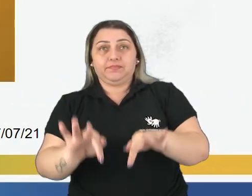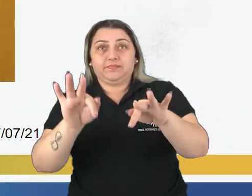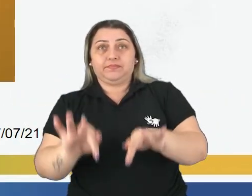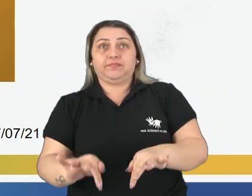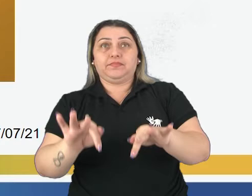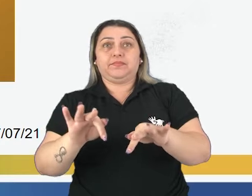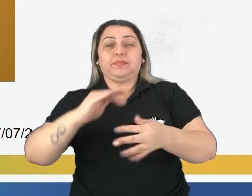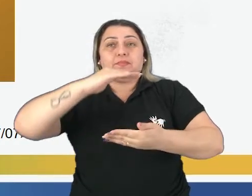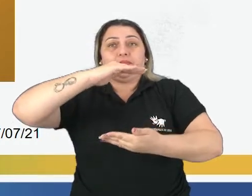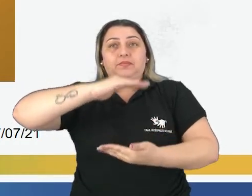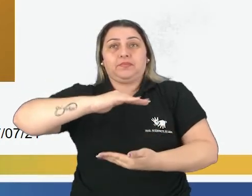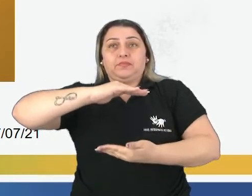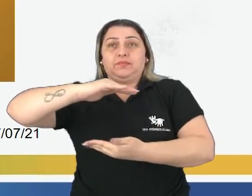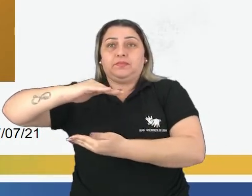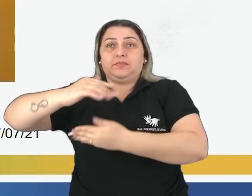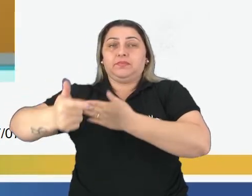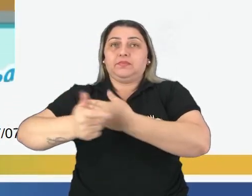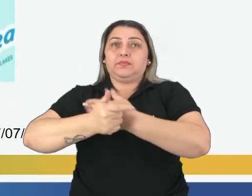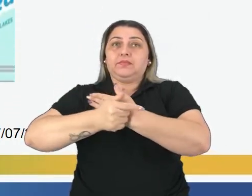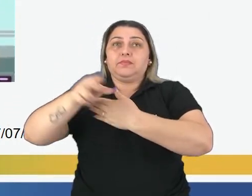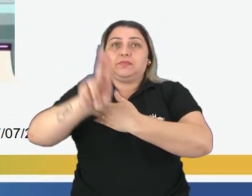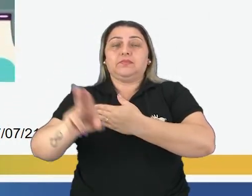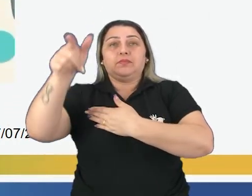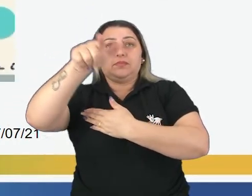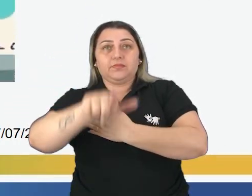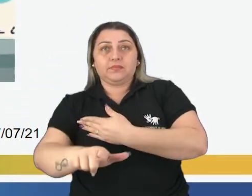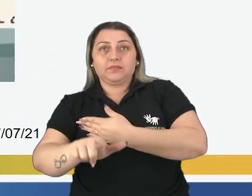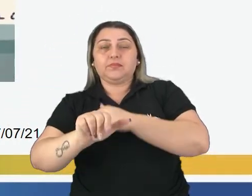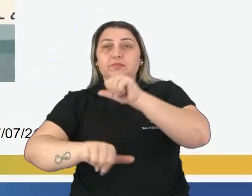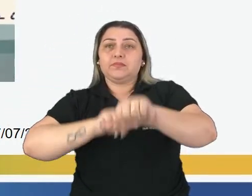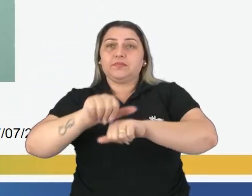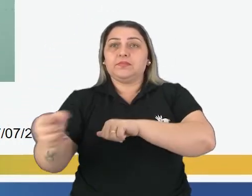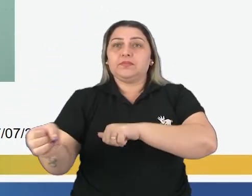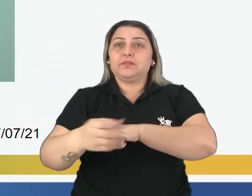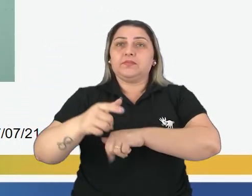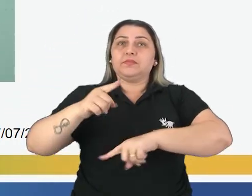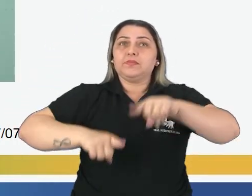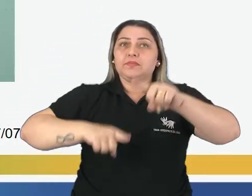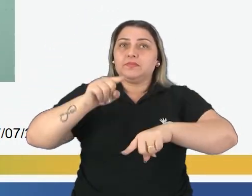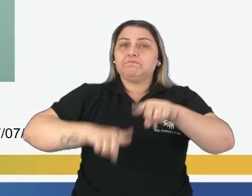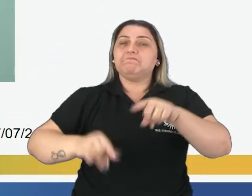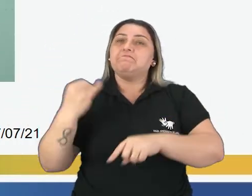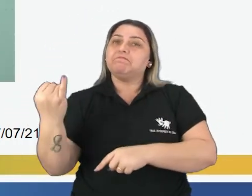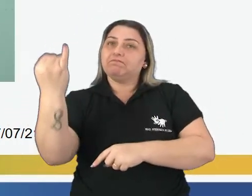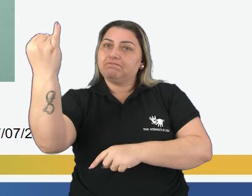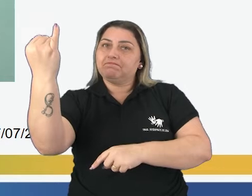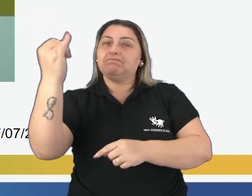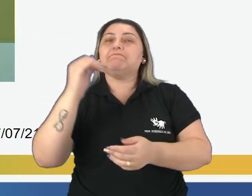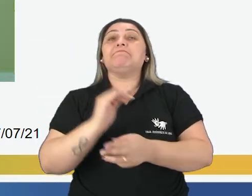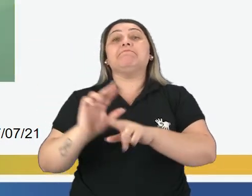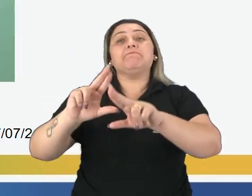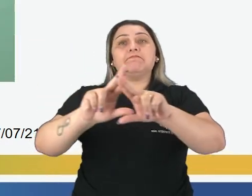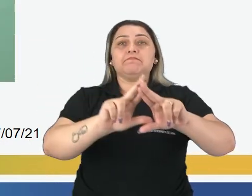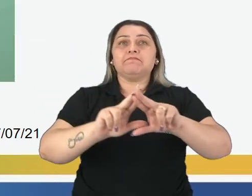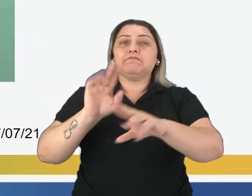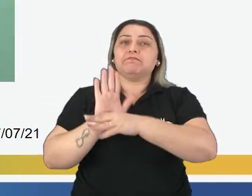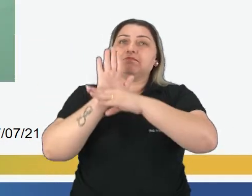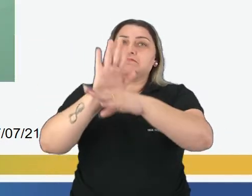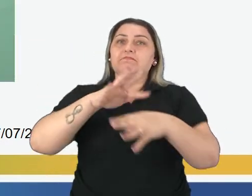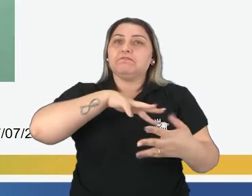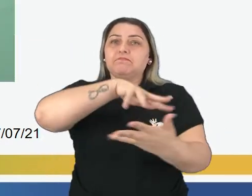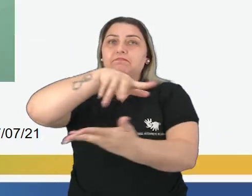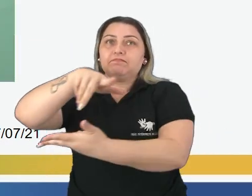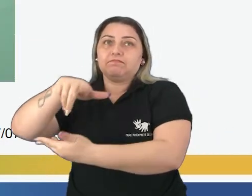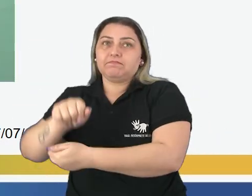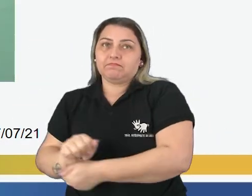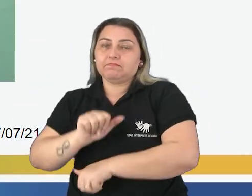os fardos de papel são reutilizados e viram novos produtos. Viu como esse processo é importante? A reciclagem ajuda o